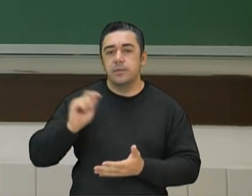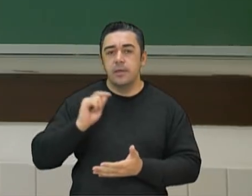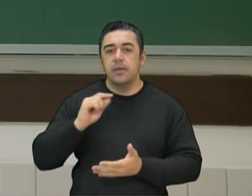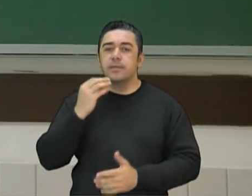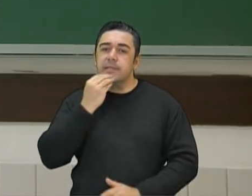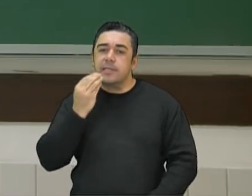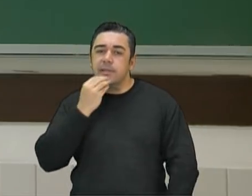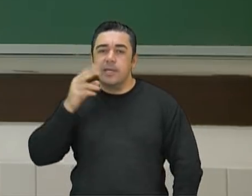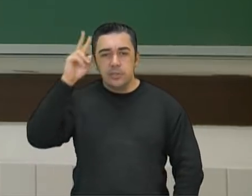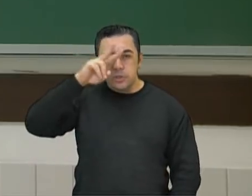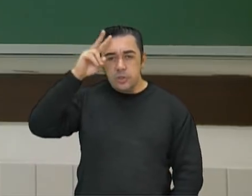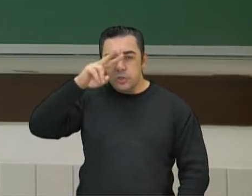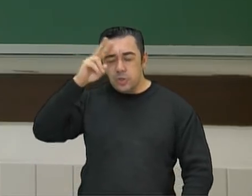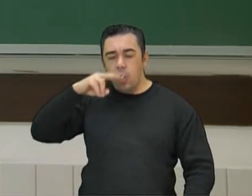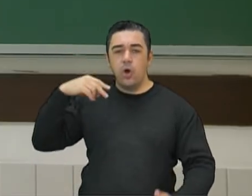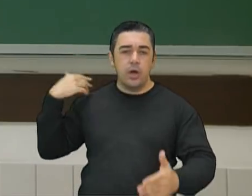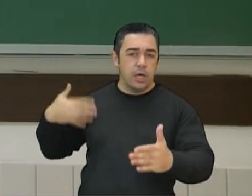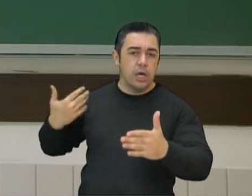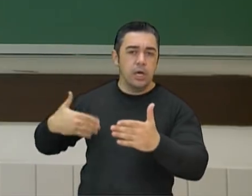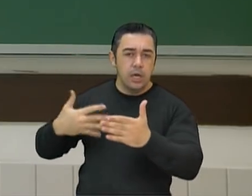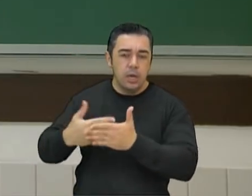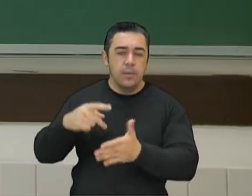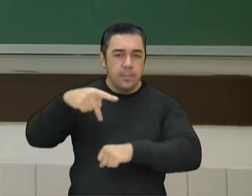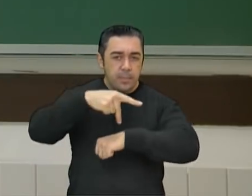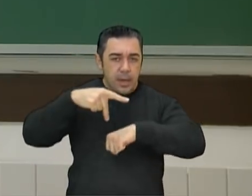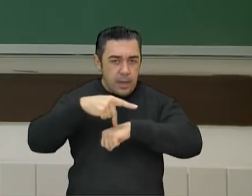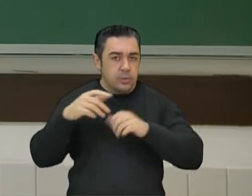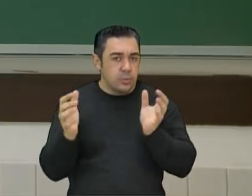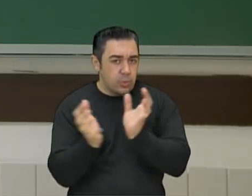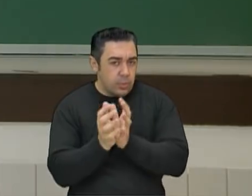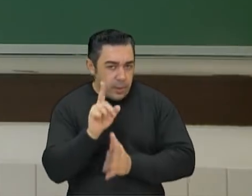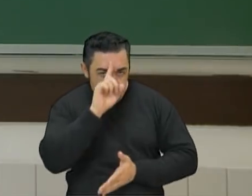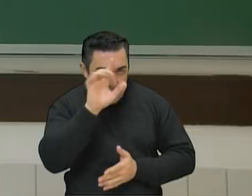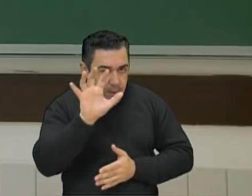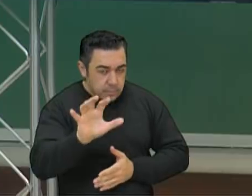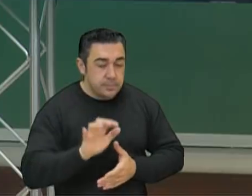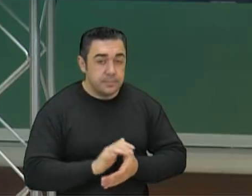resgate histórico do país, daquele grupo. Essa é a